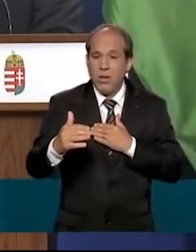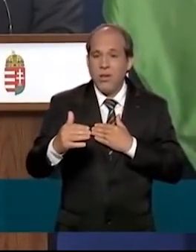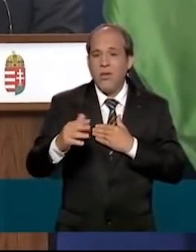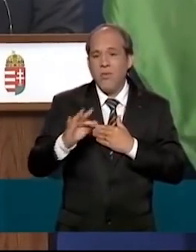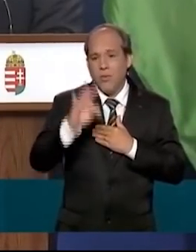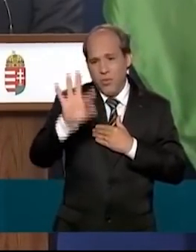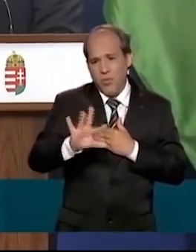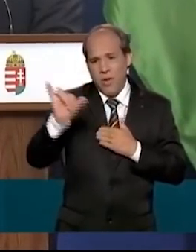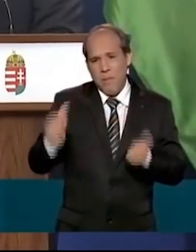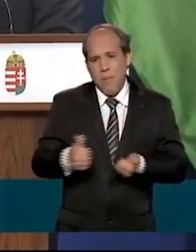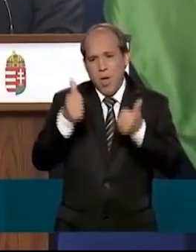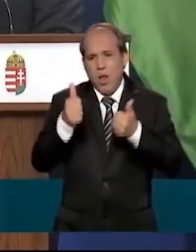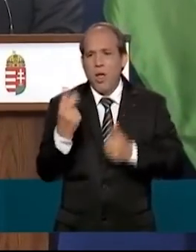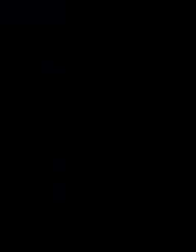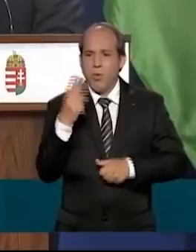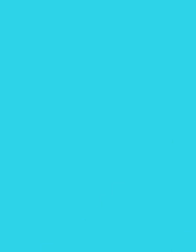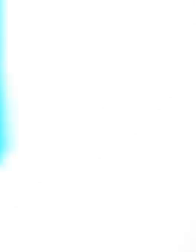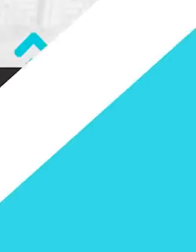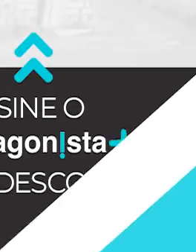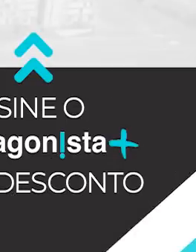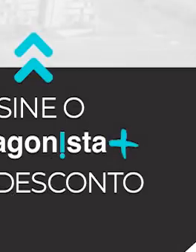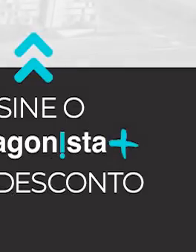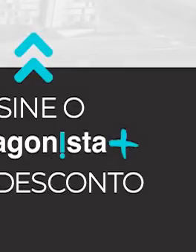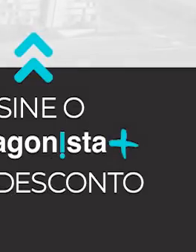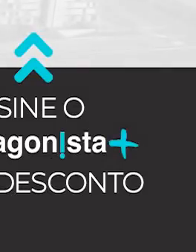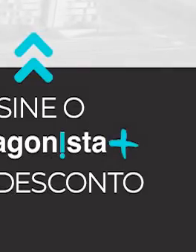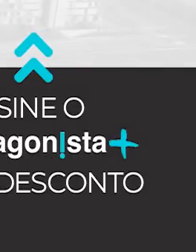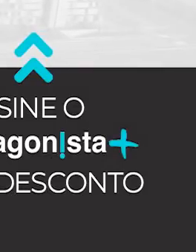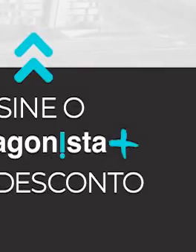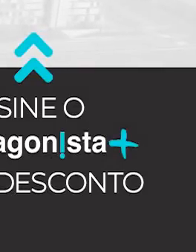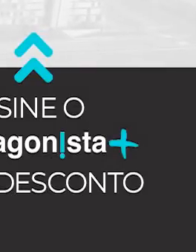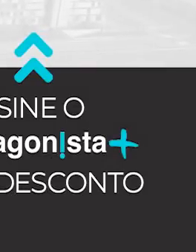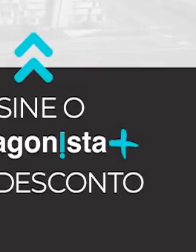muito melhores virão para os nossos povos Muito obrigado